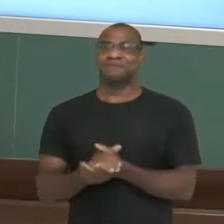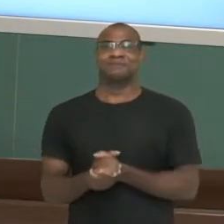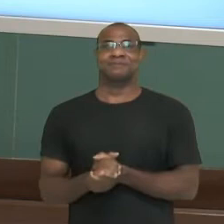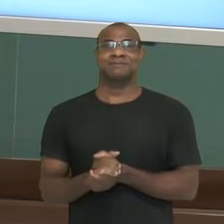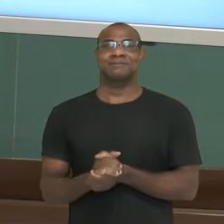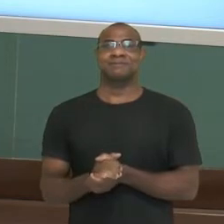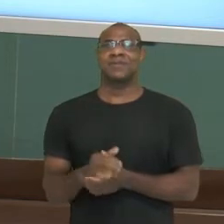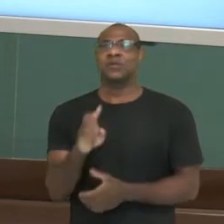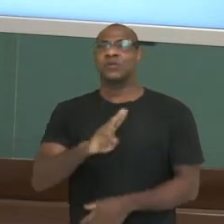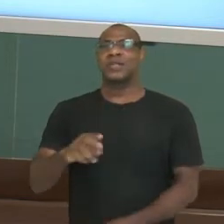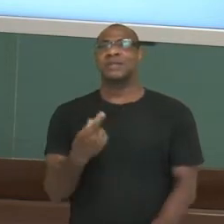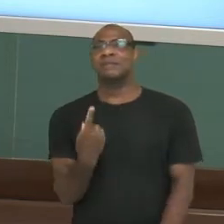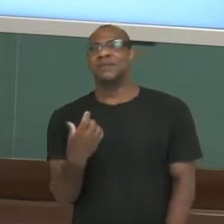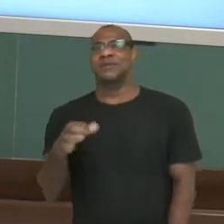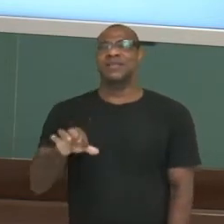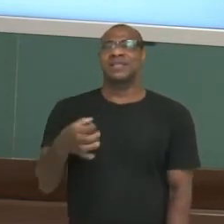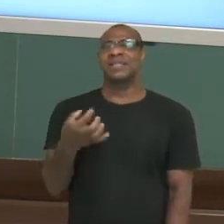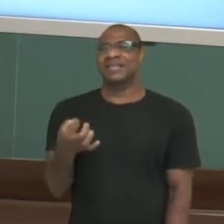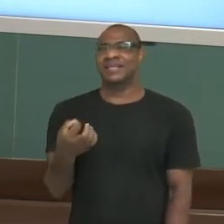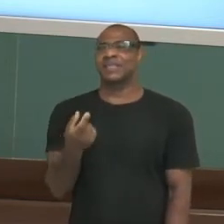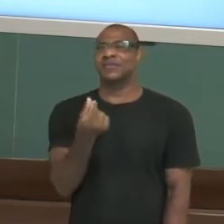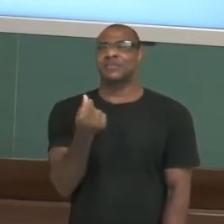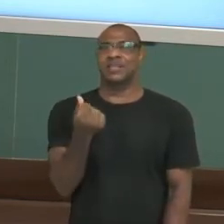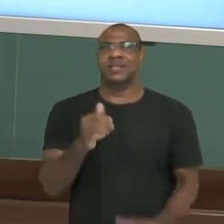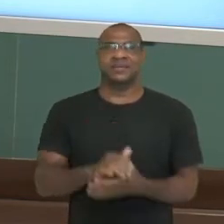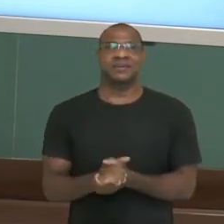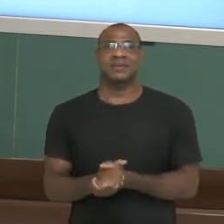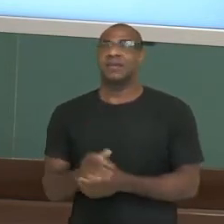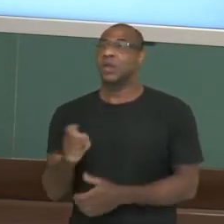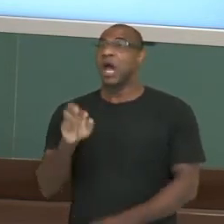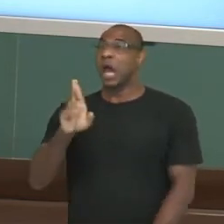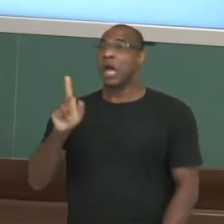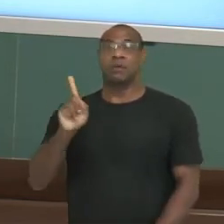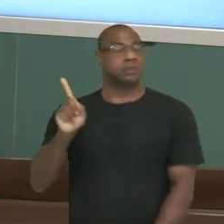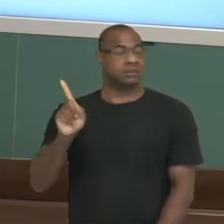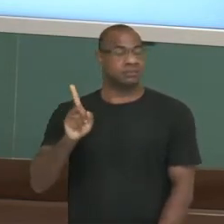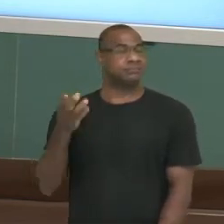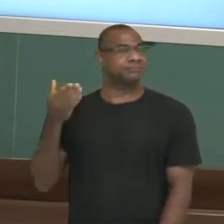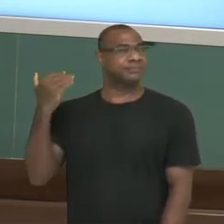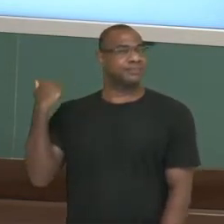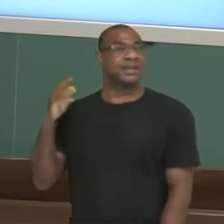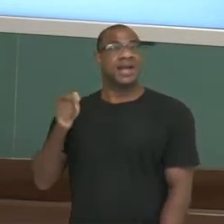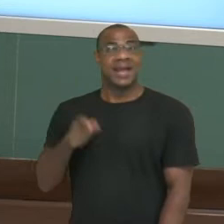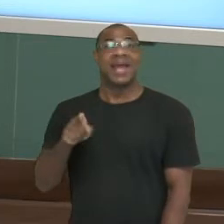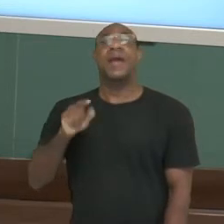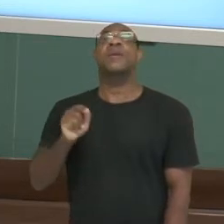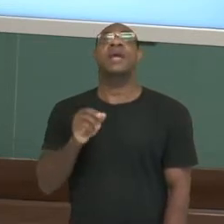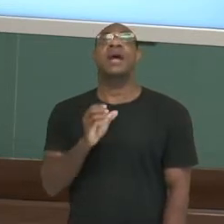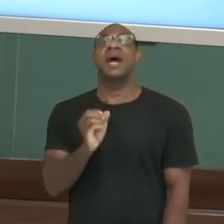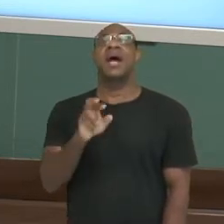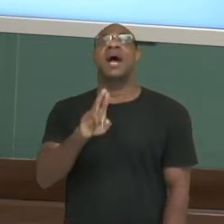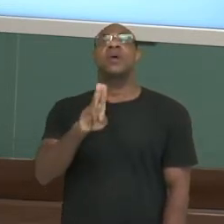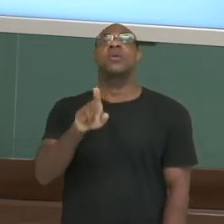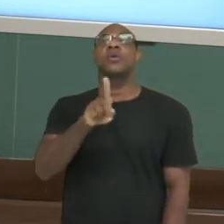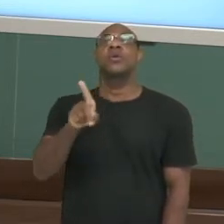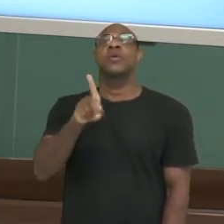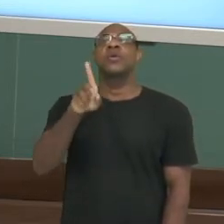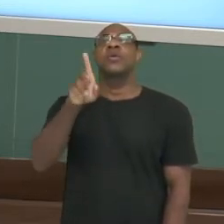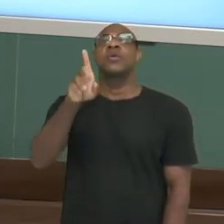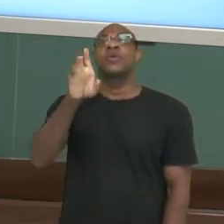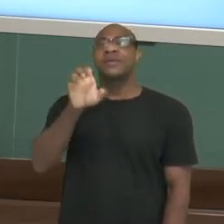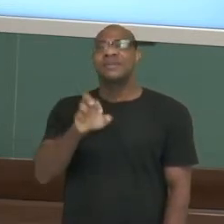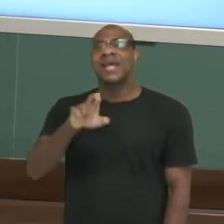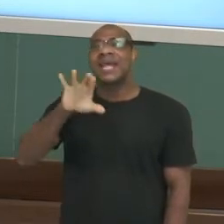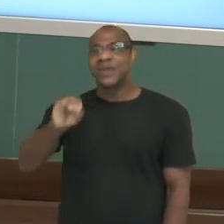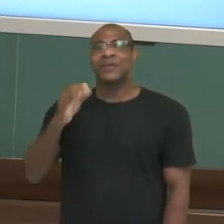anos 1960. Não era o real, a moeda brasileira, à época era o cruzeiro. Lembrou da